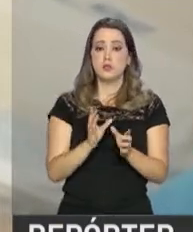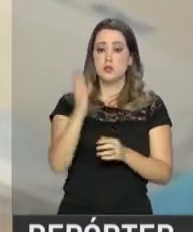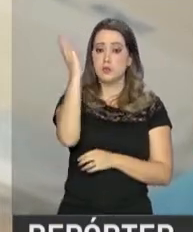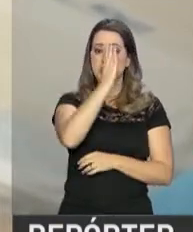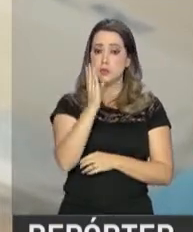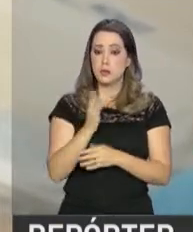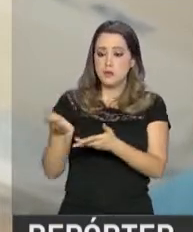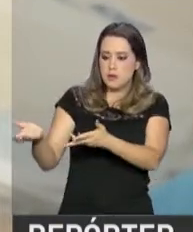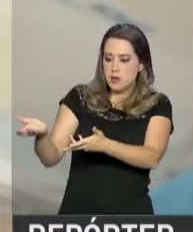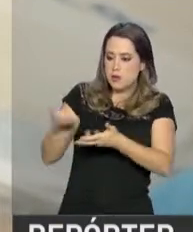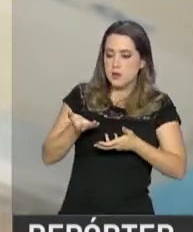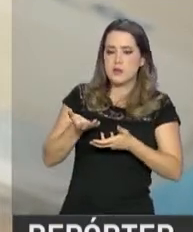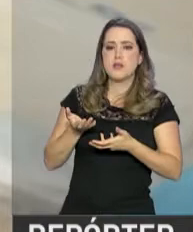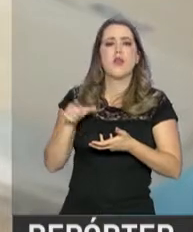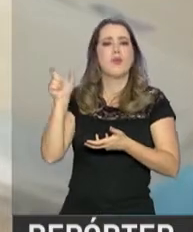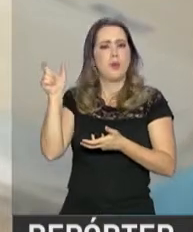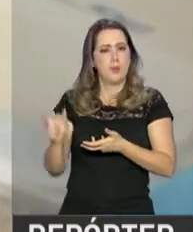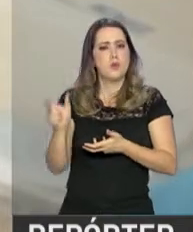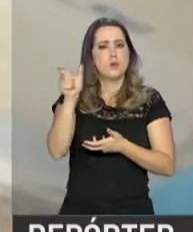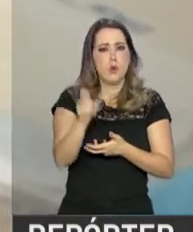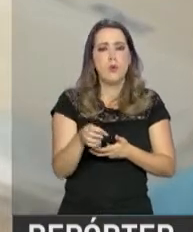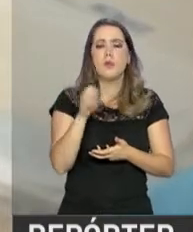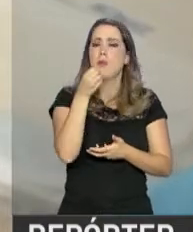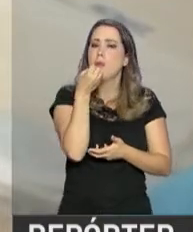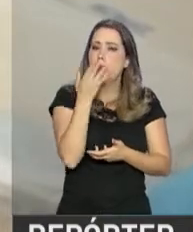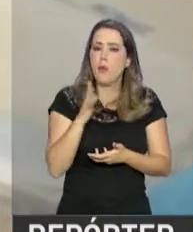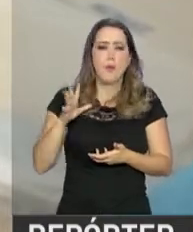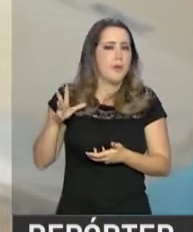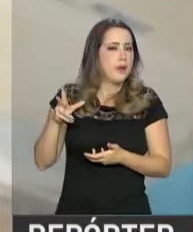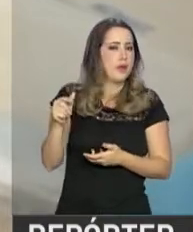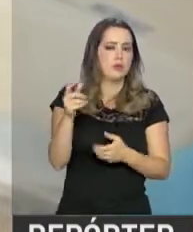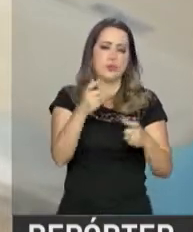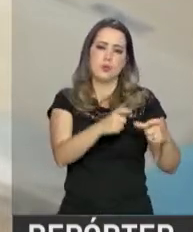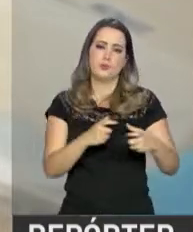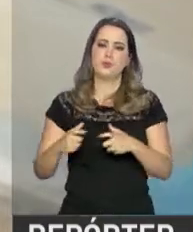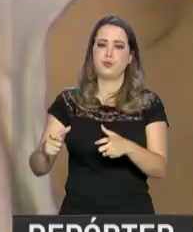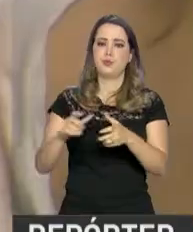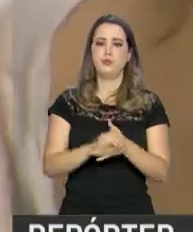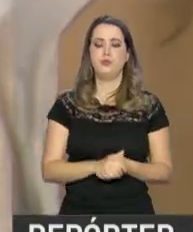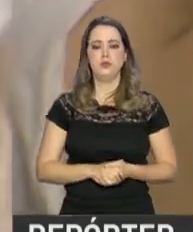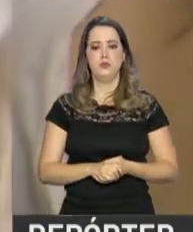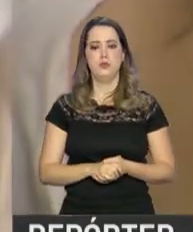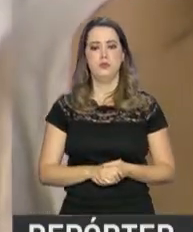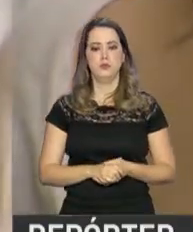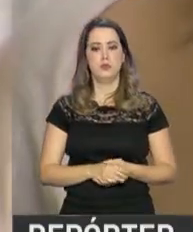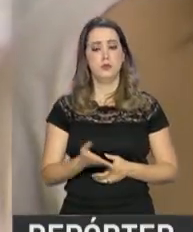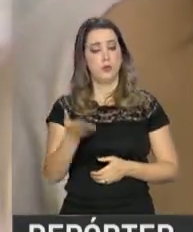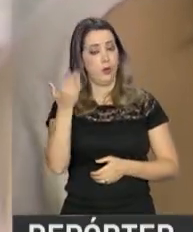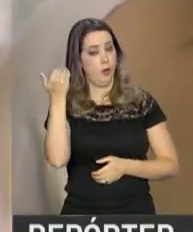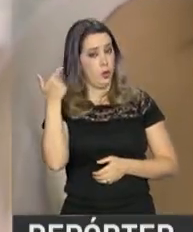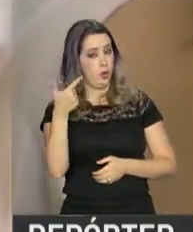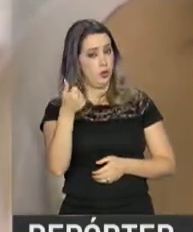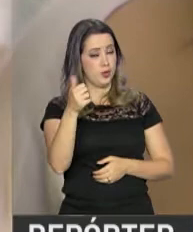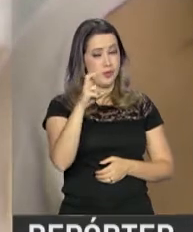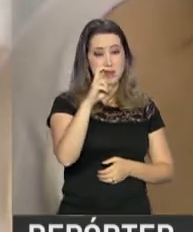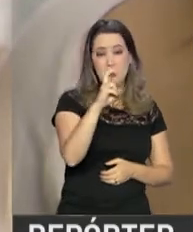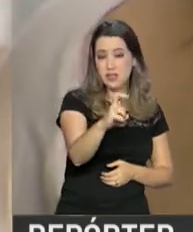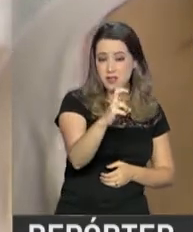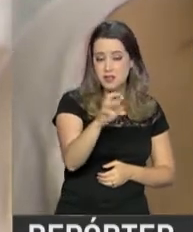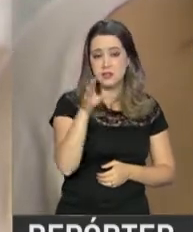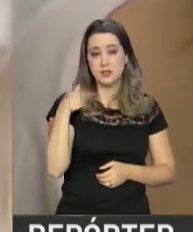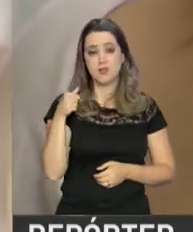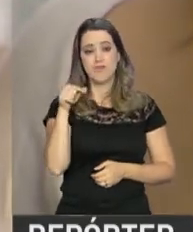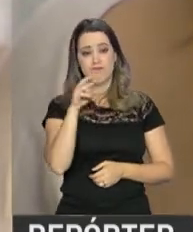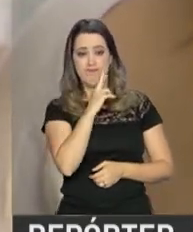de acolhida, os brasileiros, possam se beneficiar desse deslocamento que está acontecendo. Desde o final de 2015, Roraima enfrenta